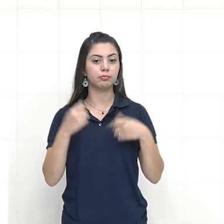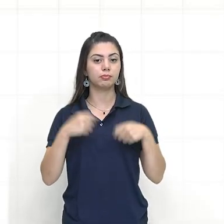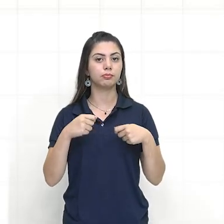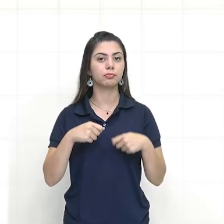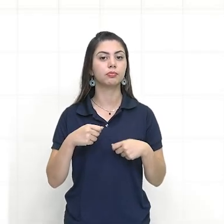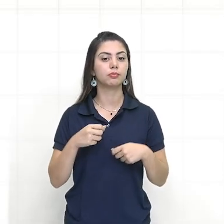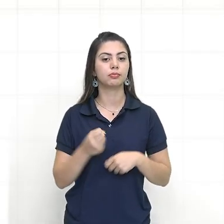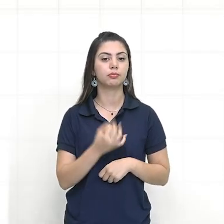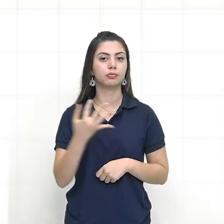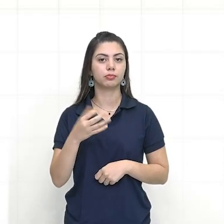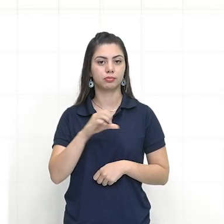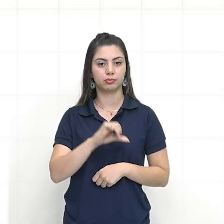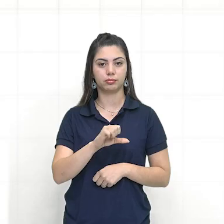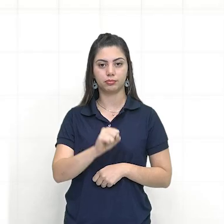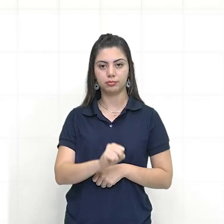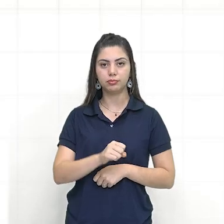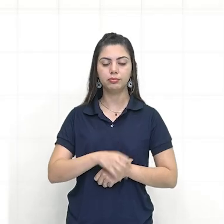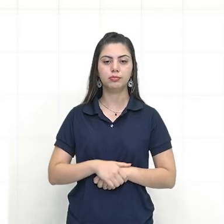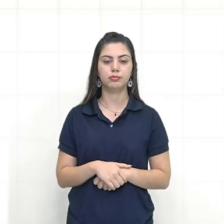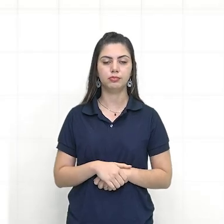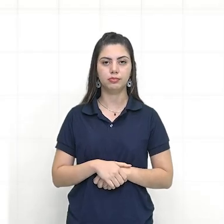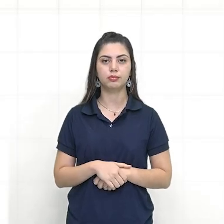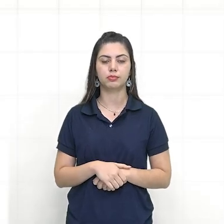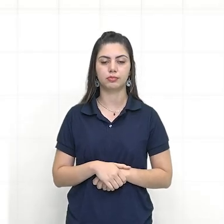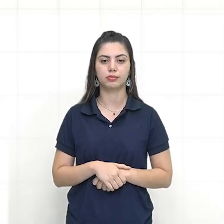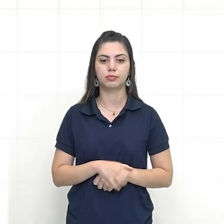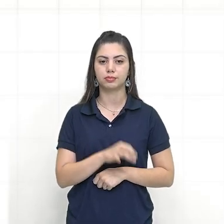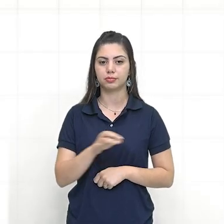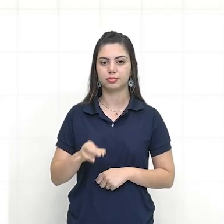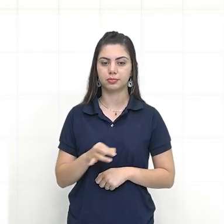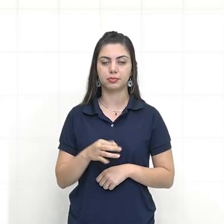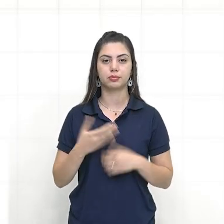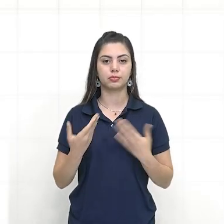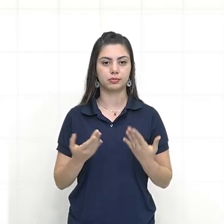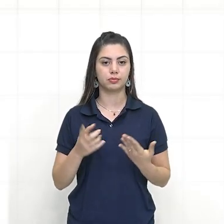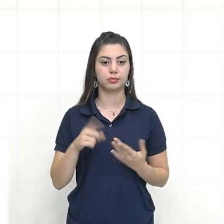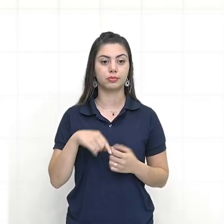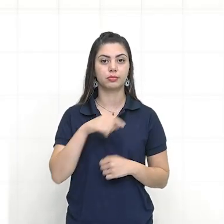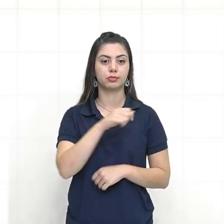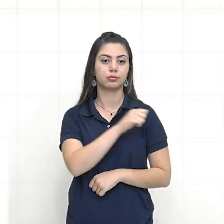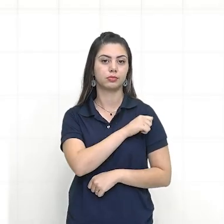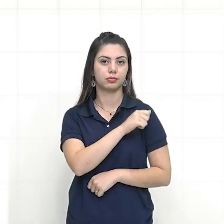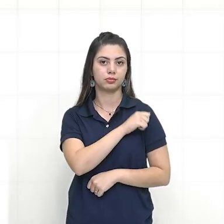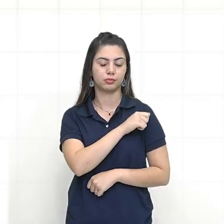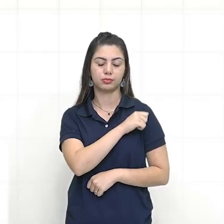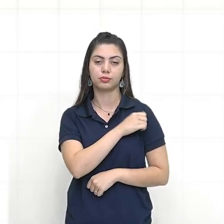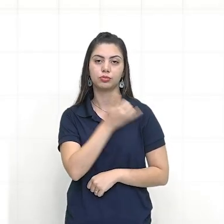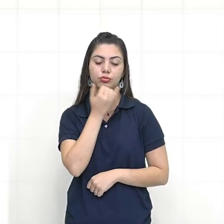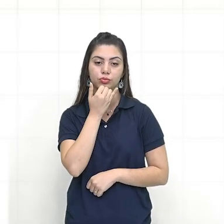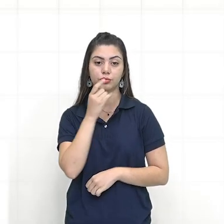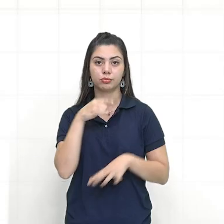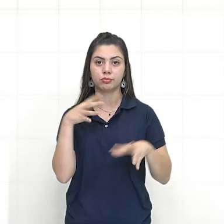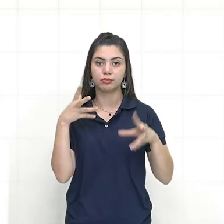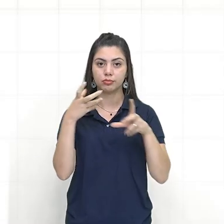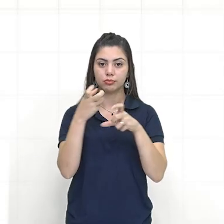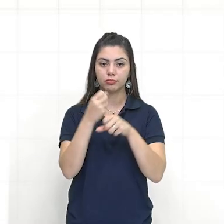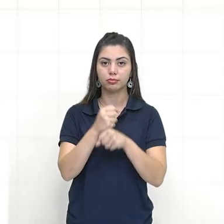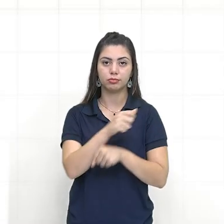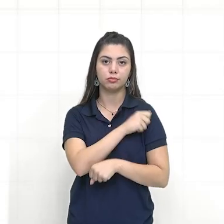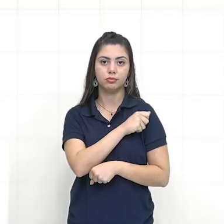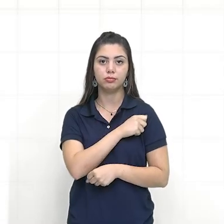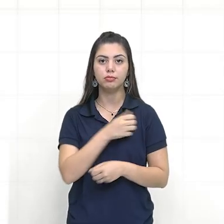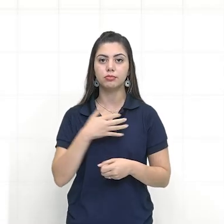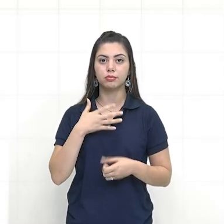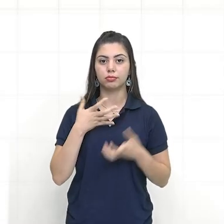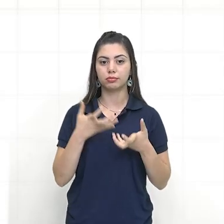necessário, 98, né? Nós temos aqui o total de alunos, né? Total de alunos que